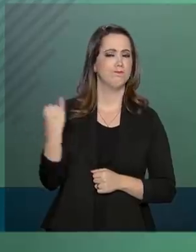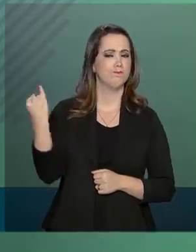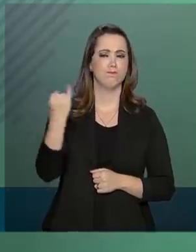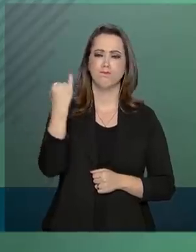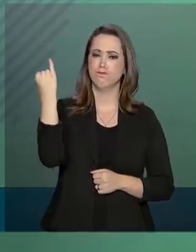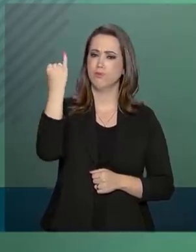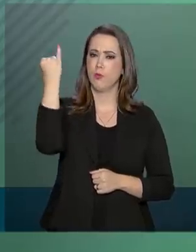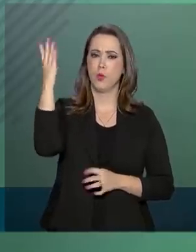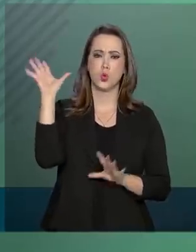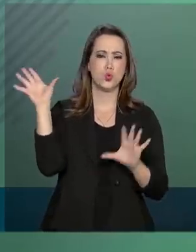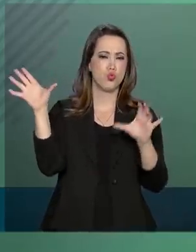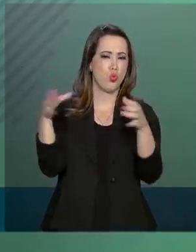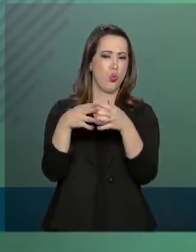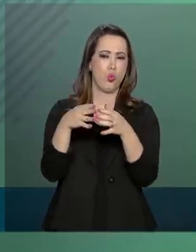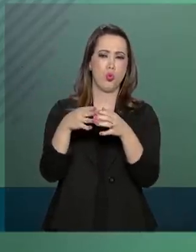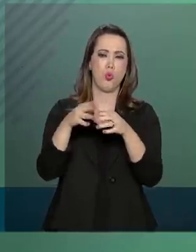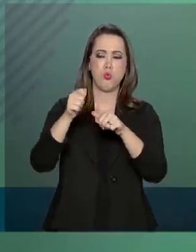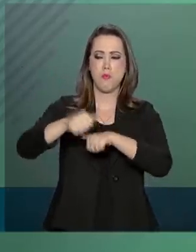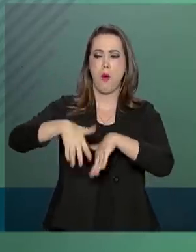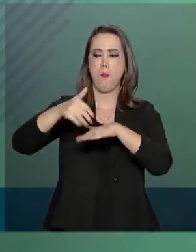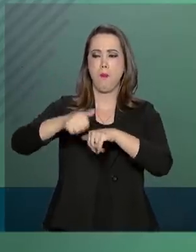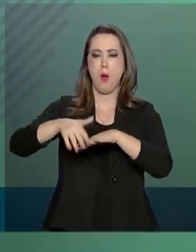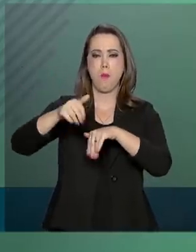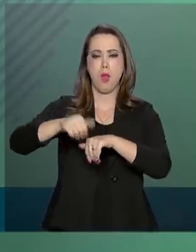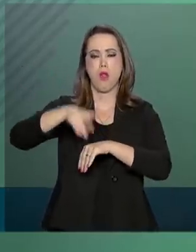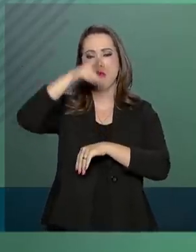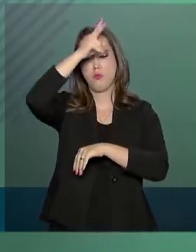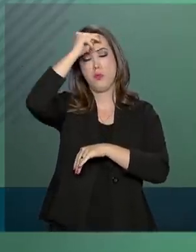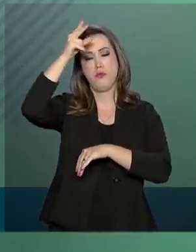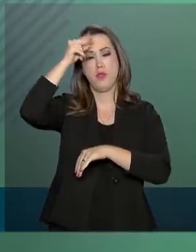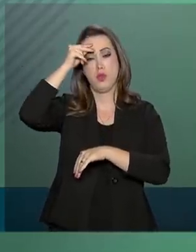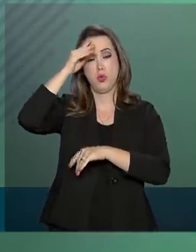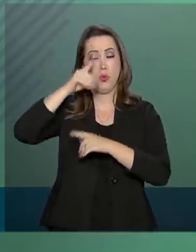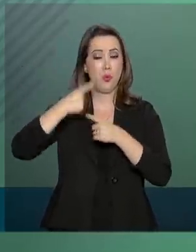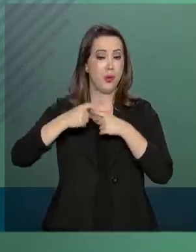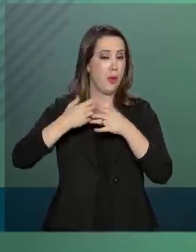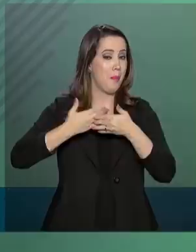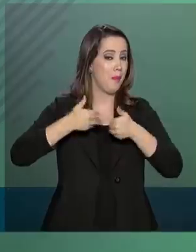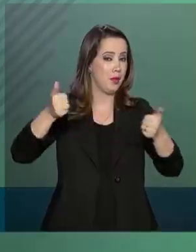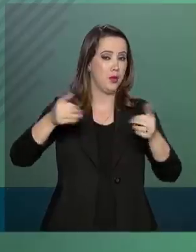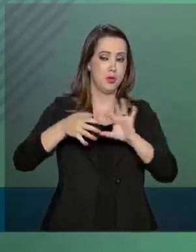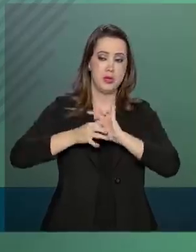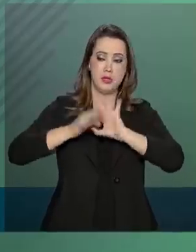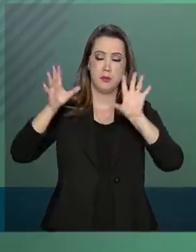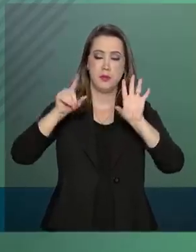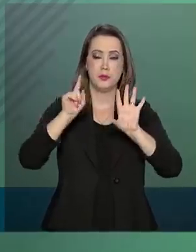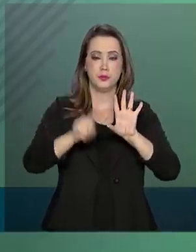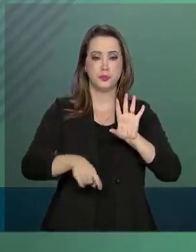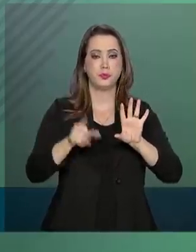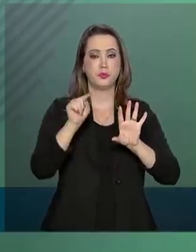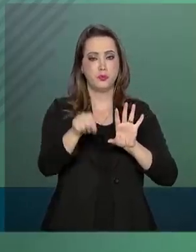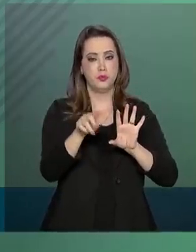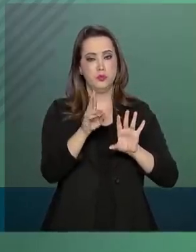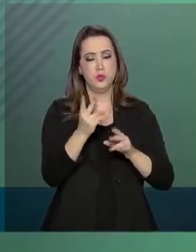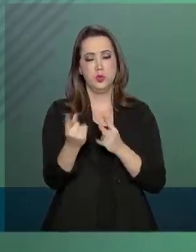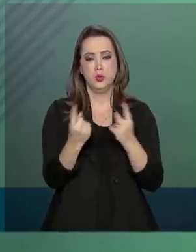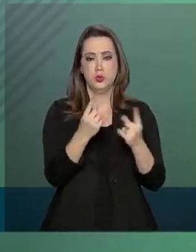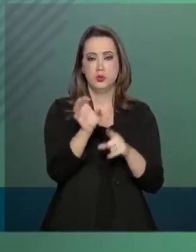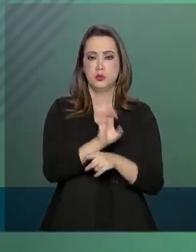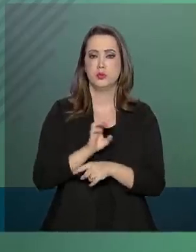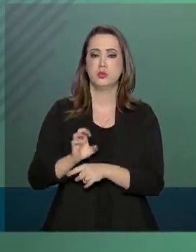para aumentar a autonomia dos estados e municípios por meio do pacto federativo